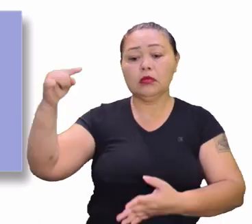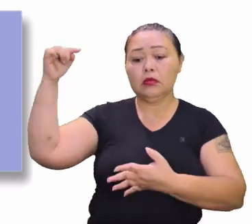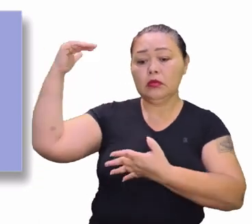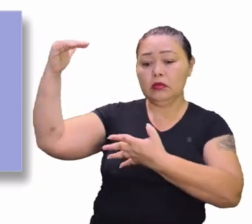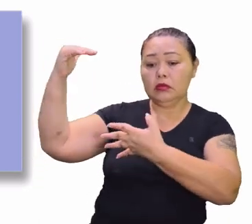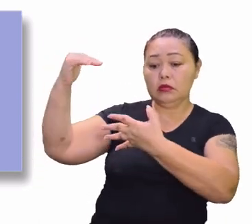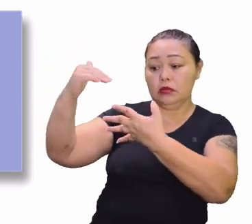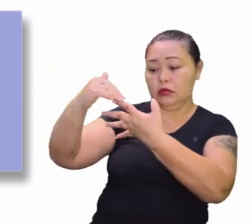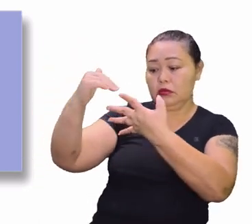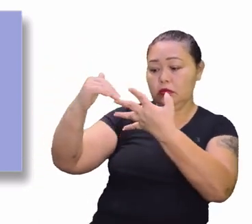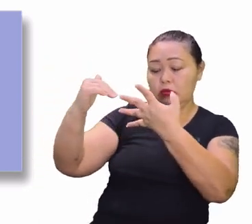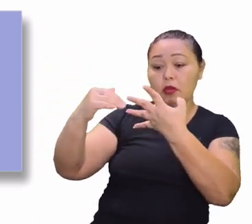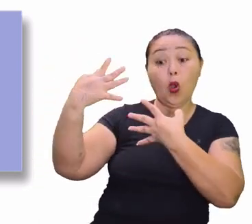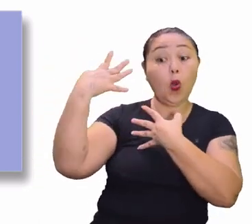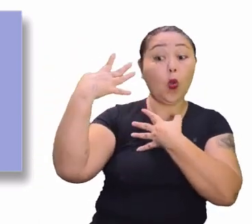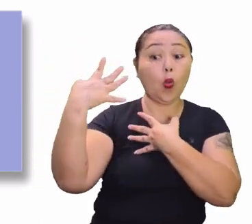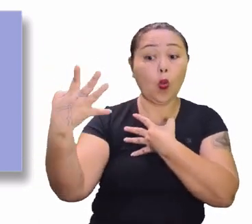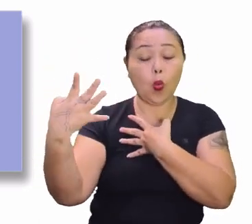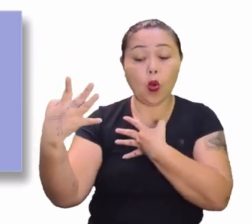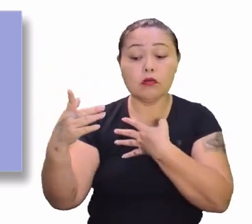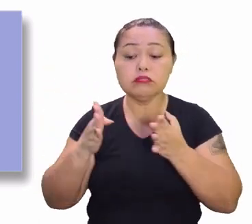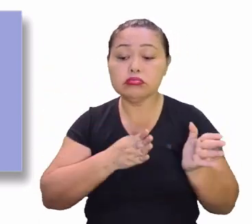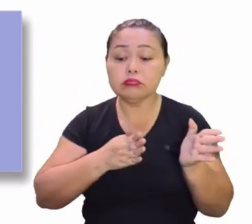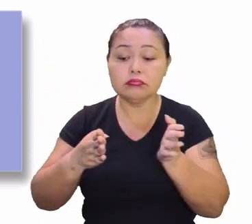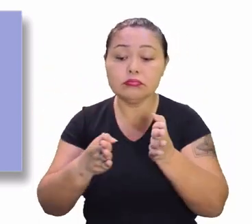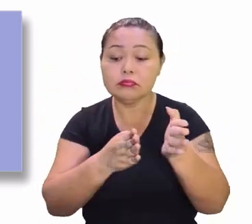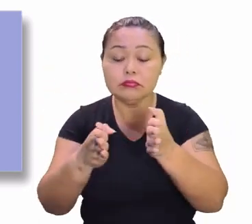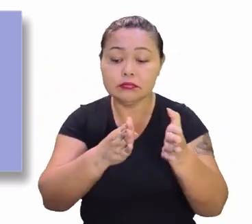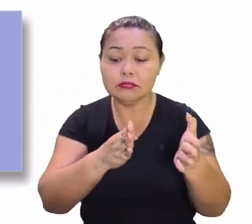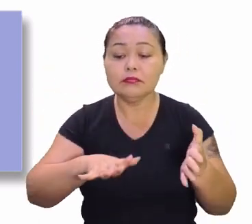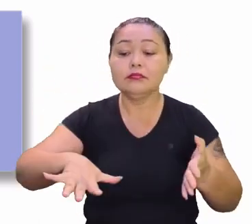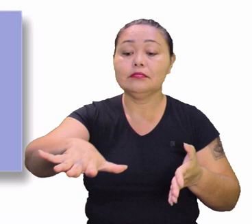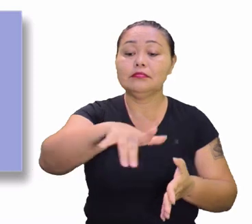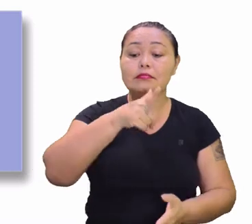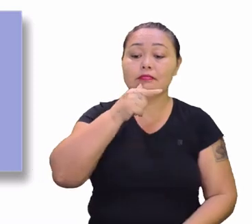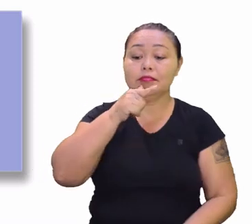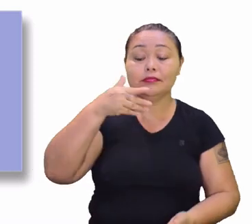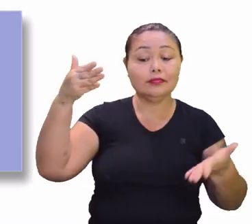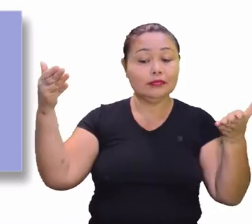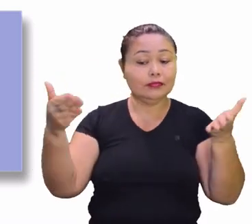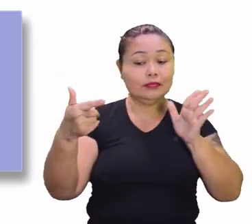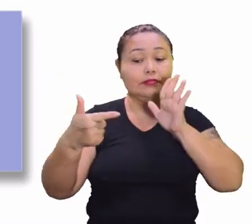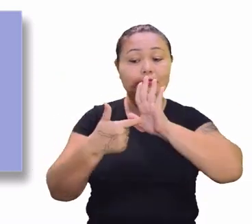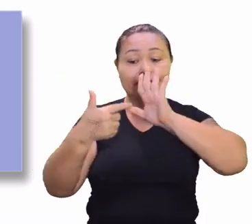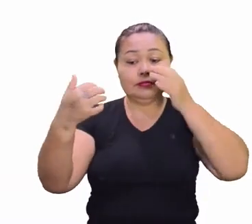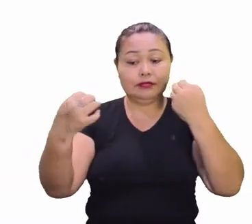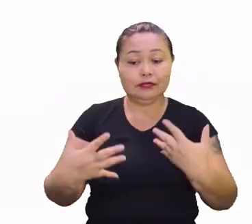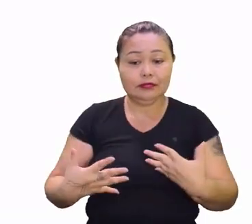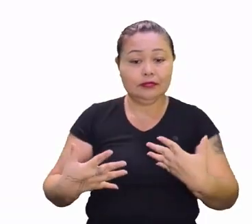2, 3, 4 bacias hidrográficas hoje.